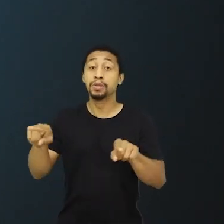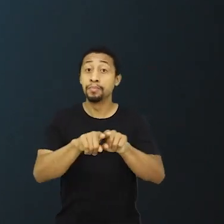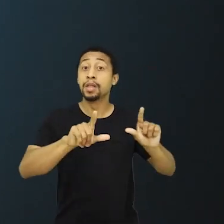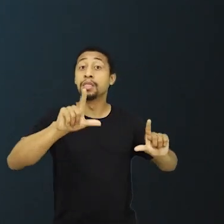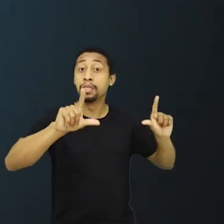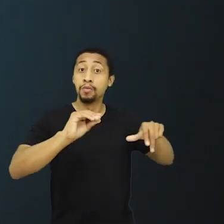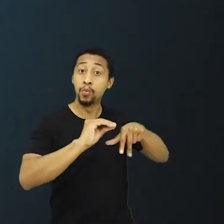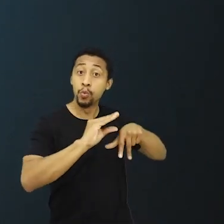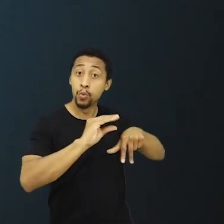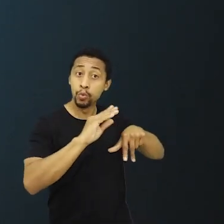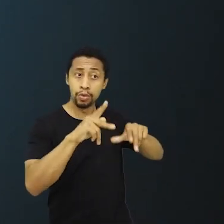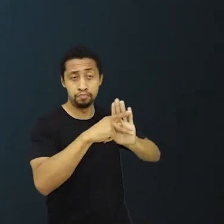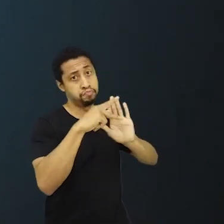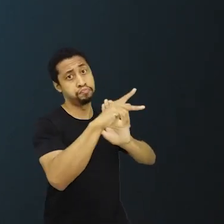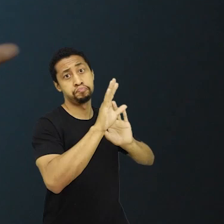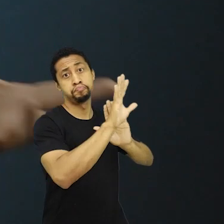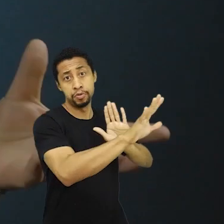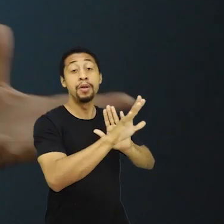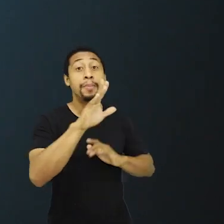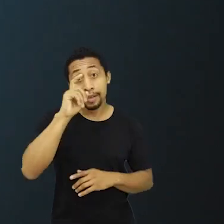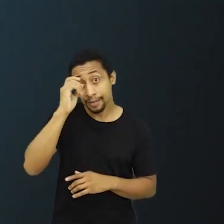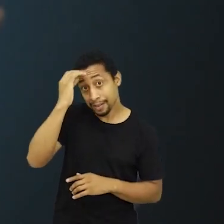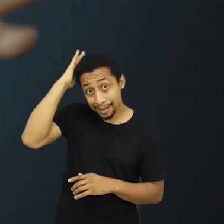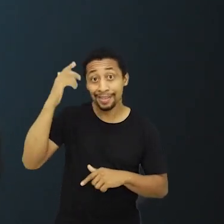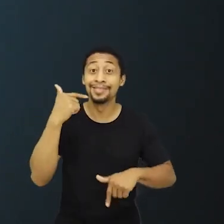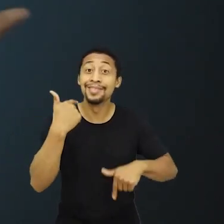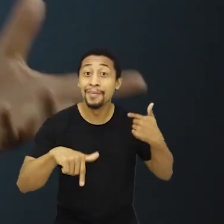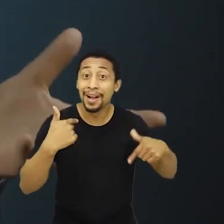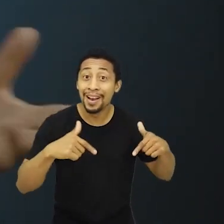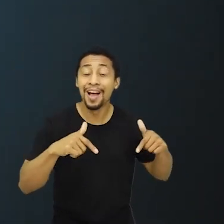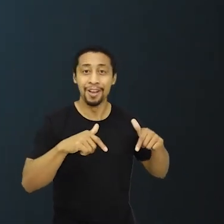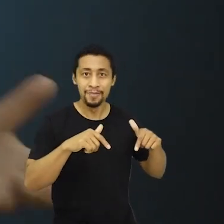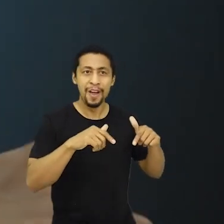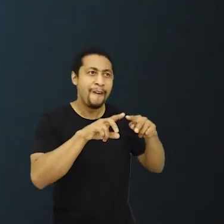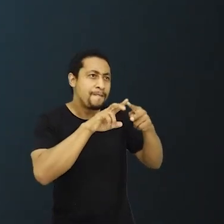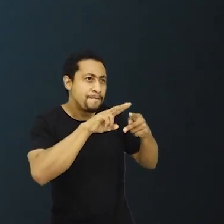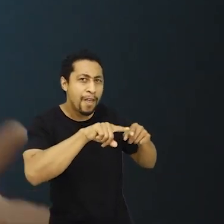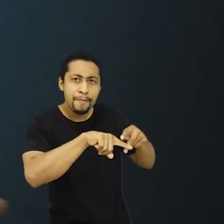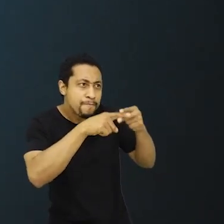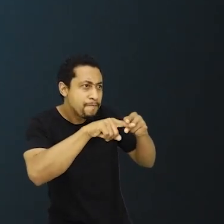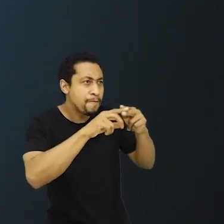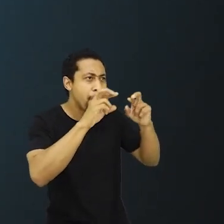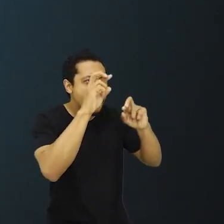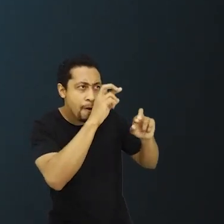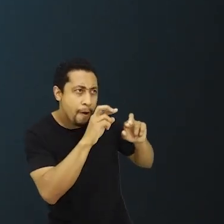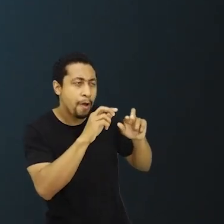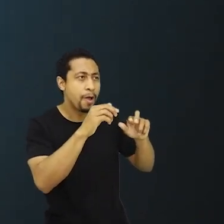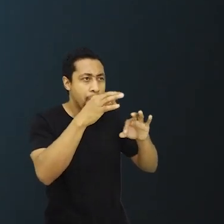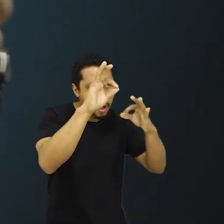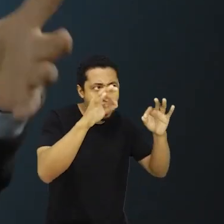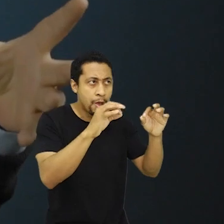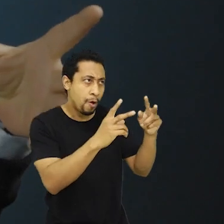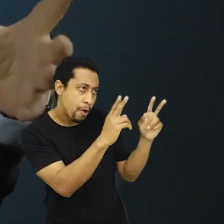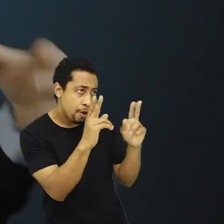da TV Cultura, mas o Vladimir Herzog era editor, então a gente sabe que tem a mão dele naquelas reportagens daqueles telejornais.